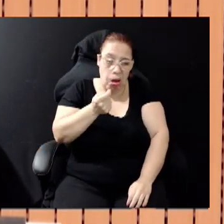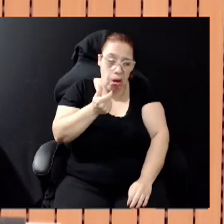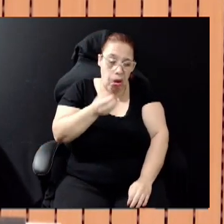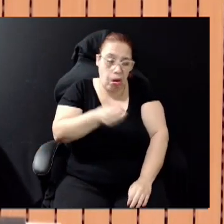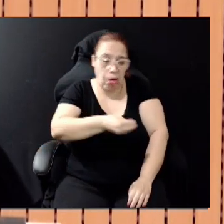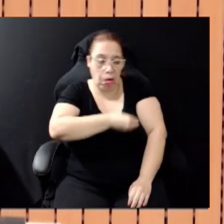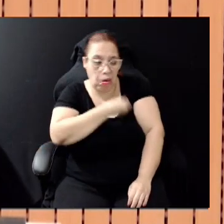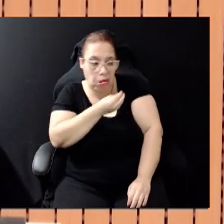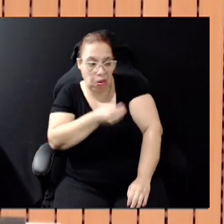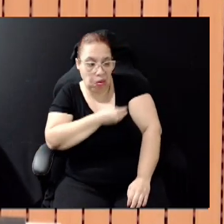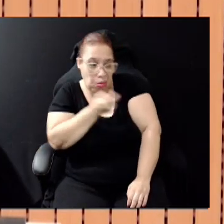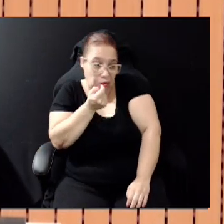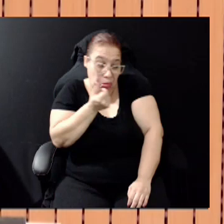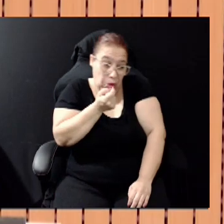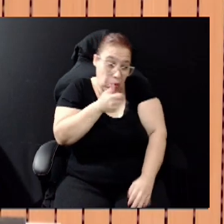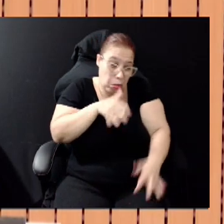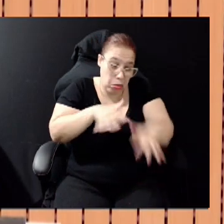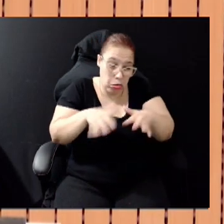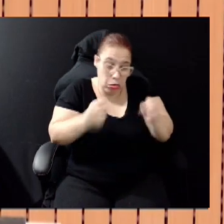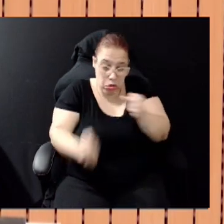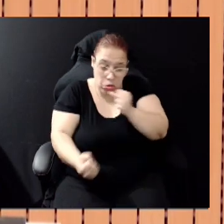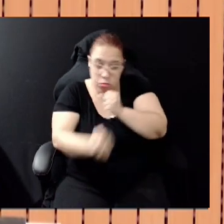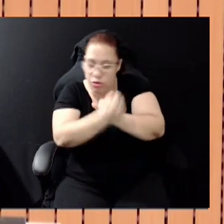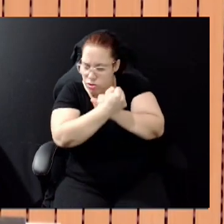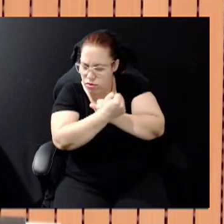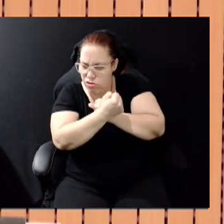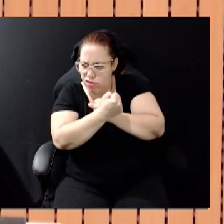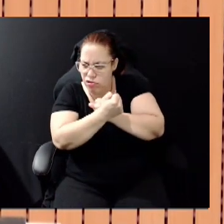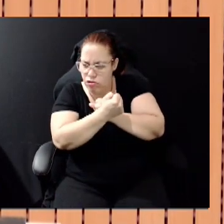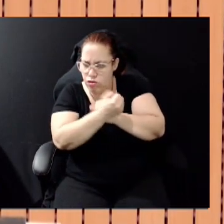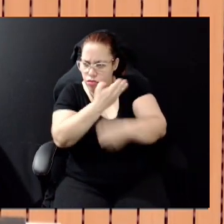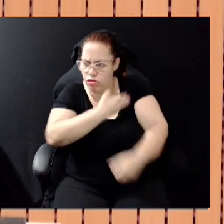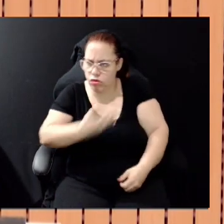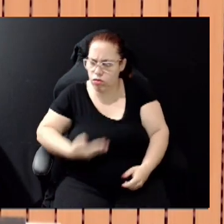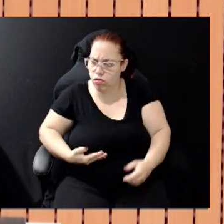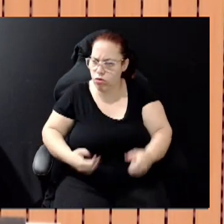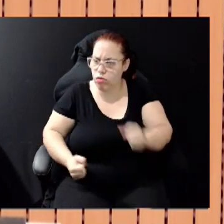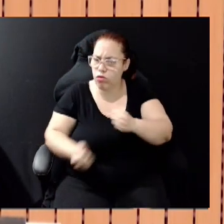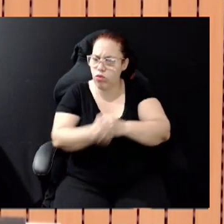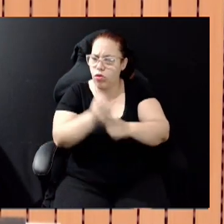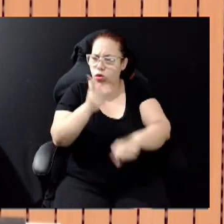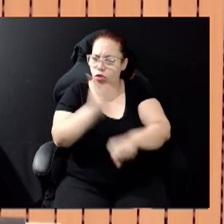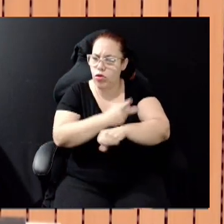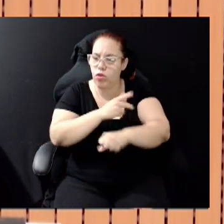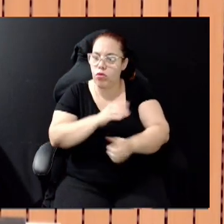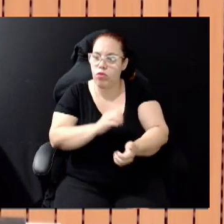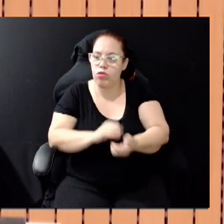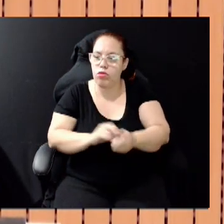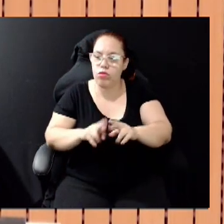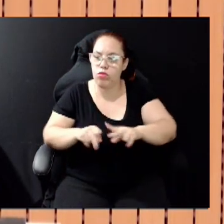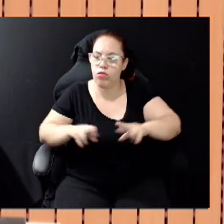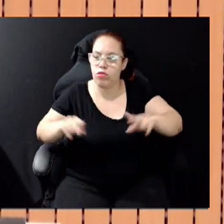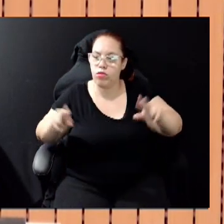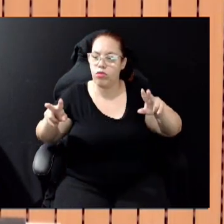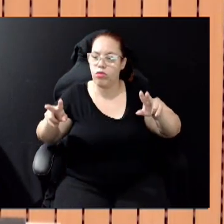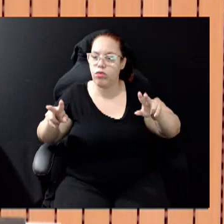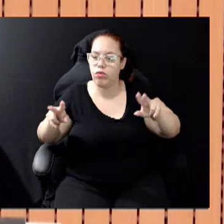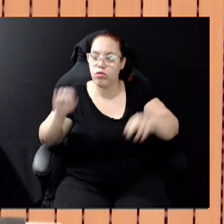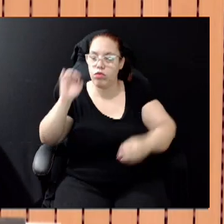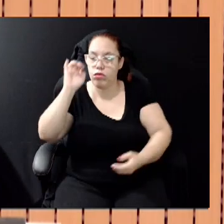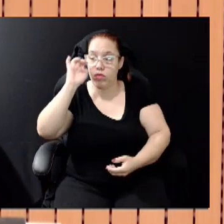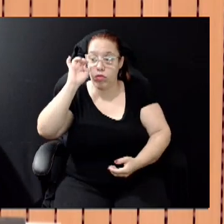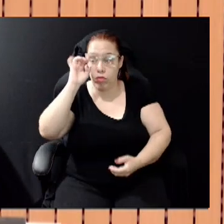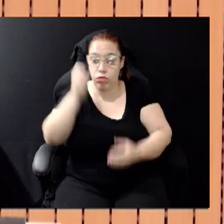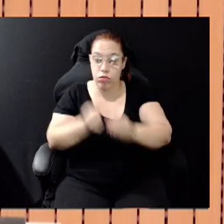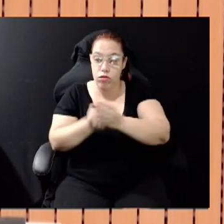poucas ações de preservação dos órgãos de proteção ao patrimônio em seus diferentes âmbitos e esferas, né? A criação de um